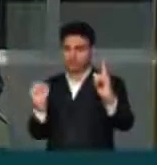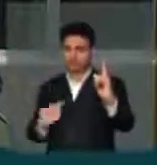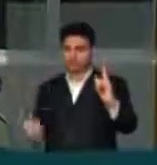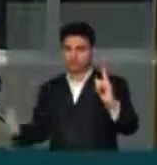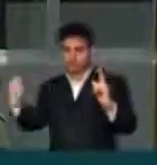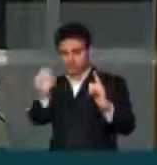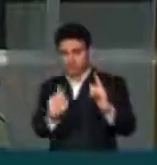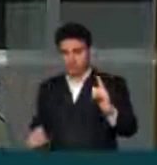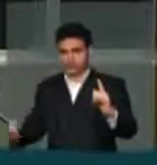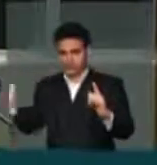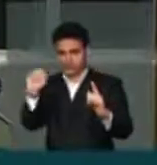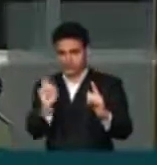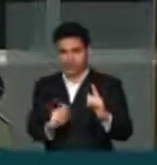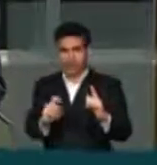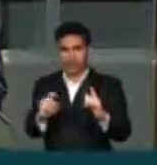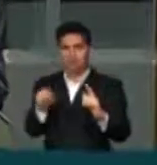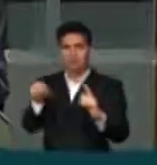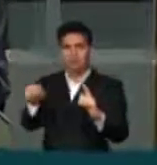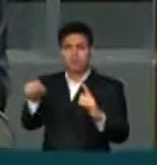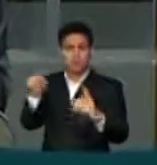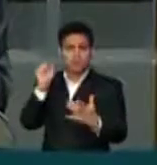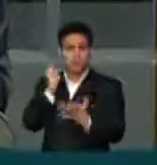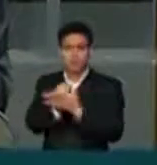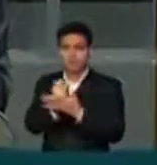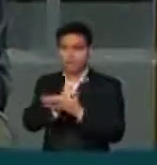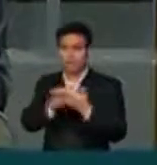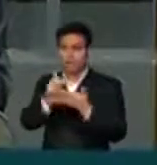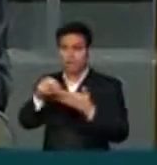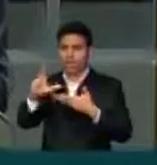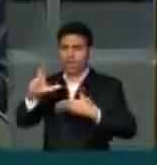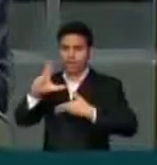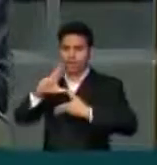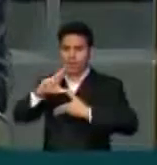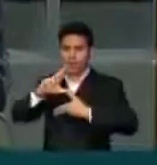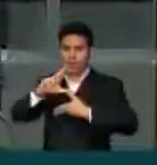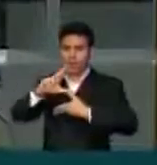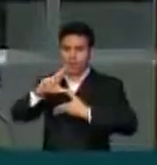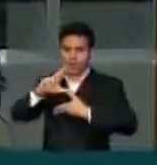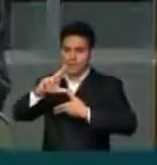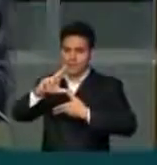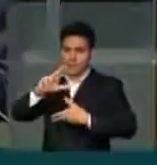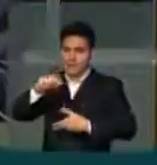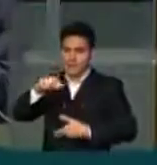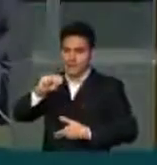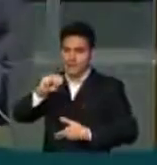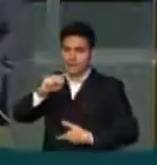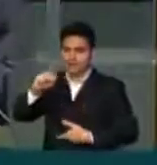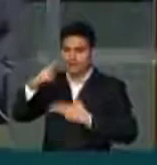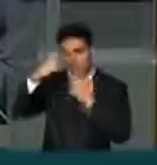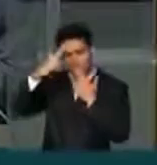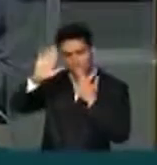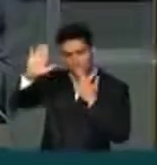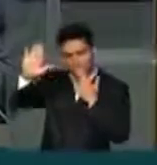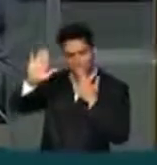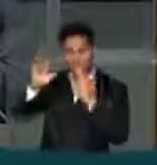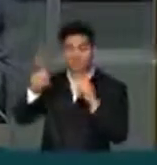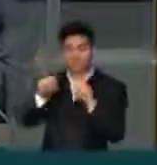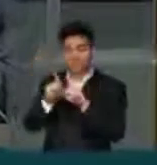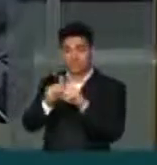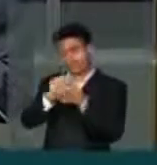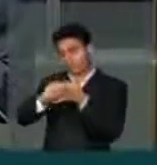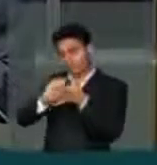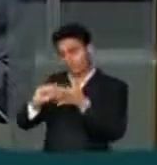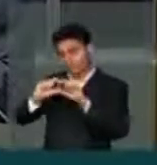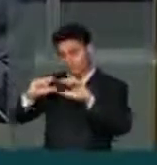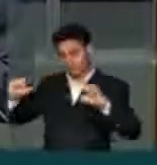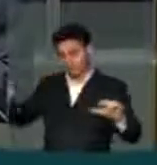suástica nazista e com uma pichação que dizia assim: nós